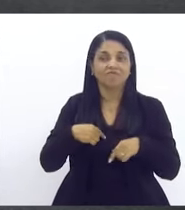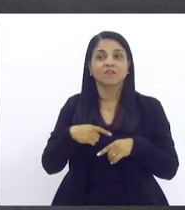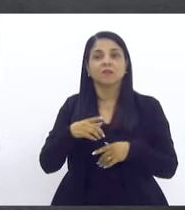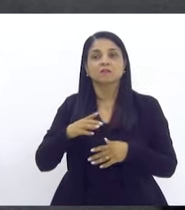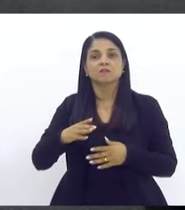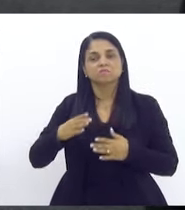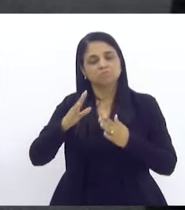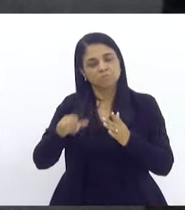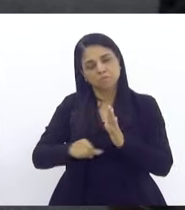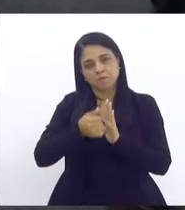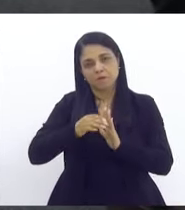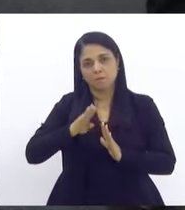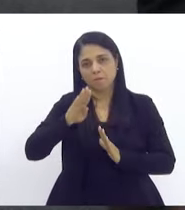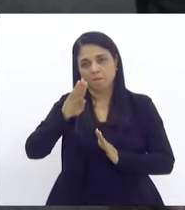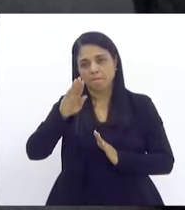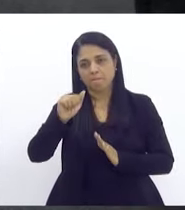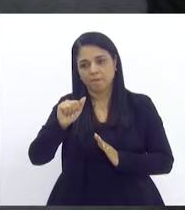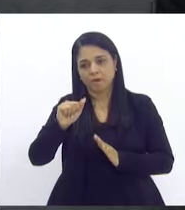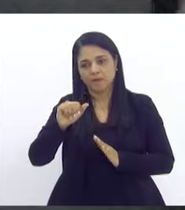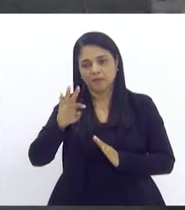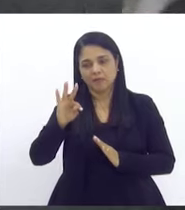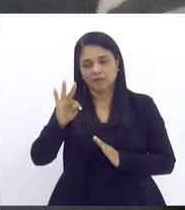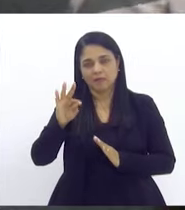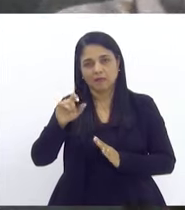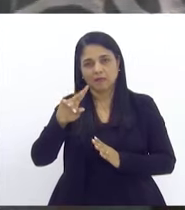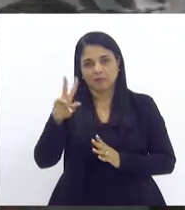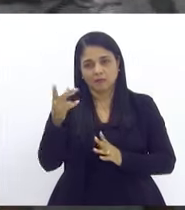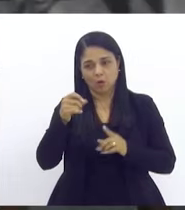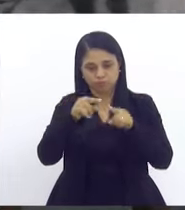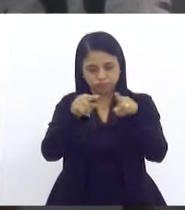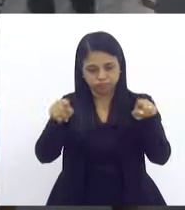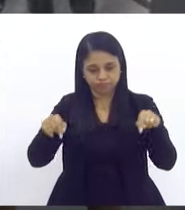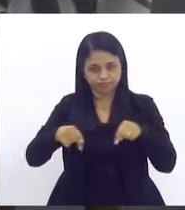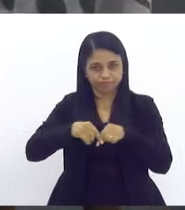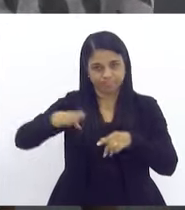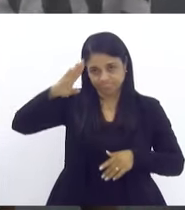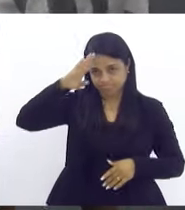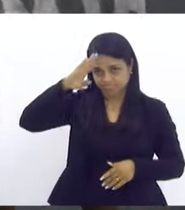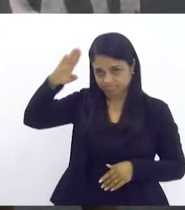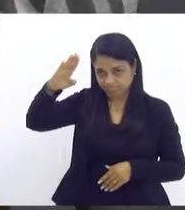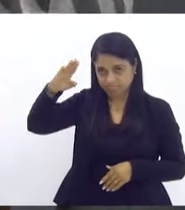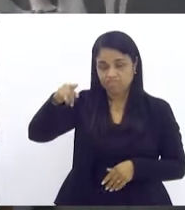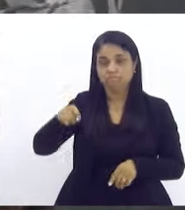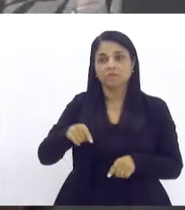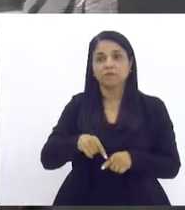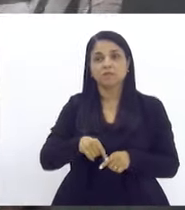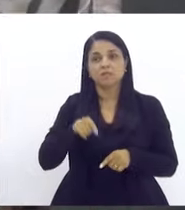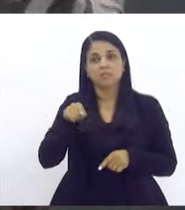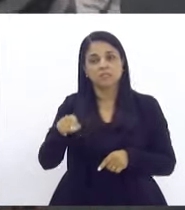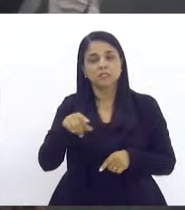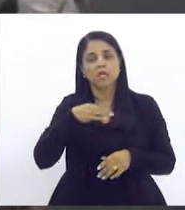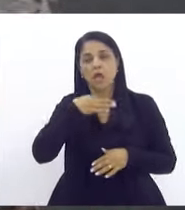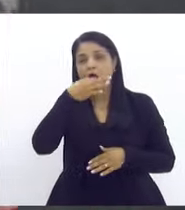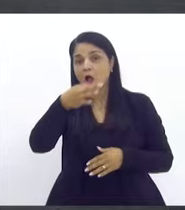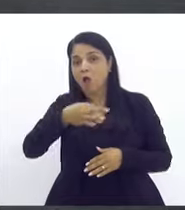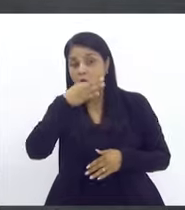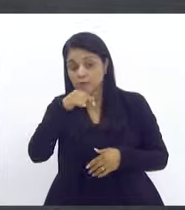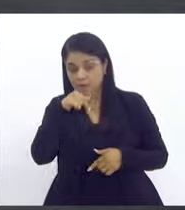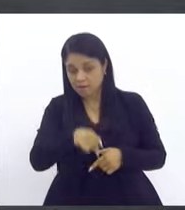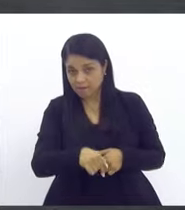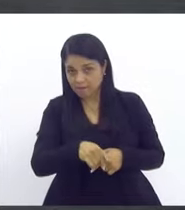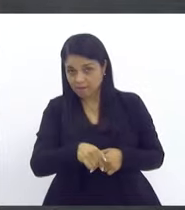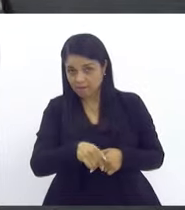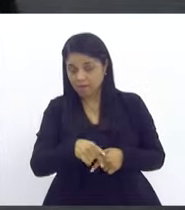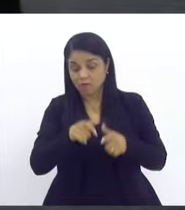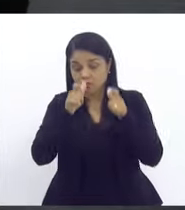1º Batalhão, que é meu vizinho na Tijuca. Ao contrário de tudo de nefasto que eles têm argumentado aqui, é um